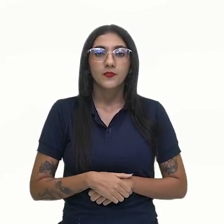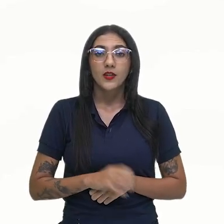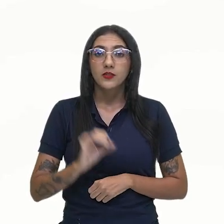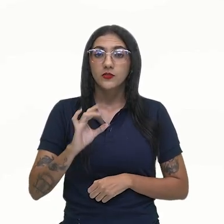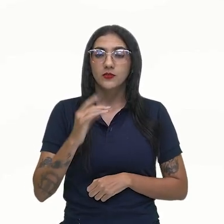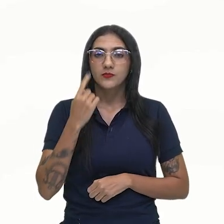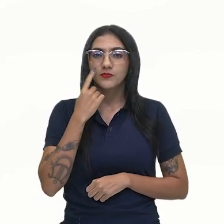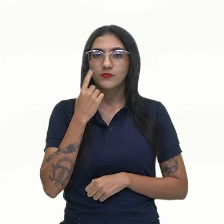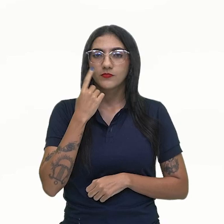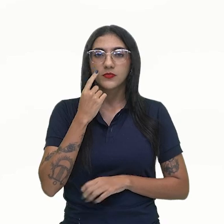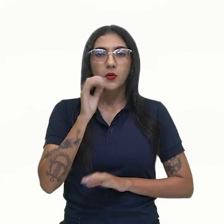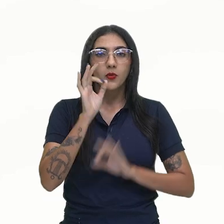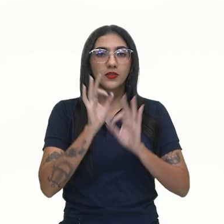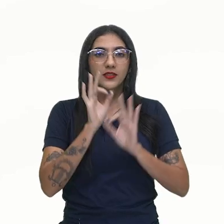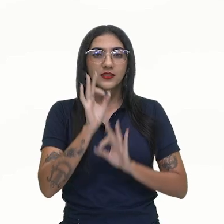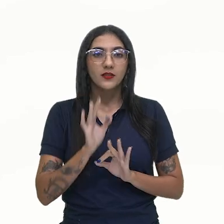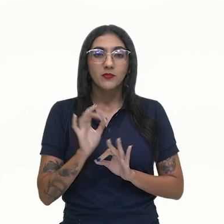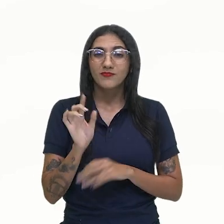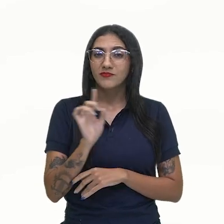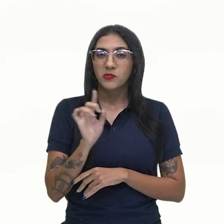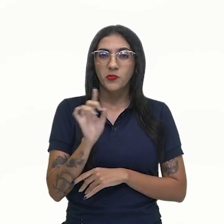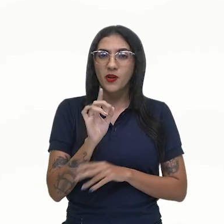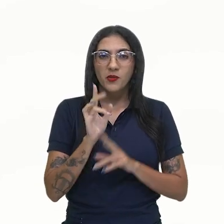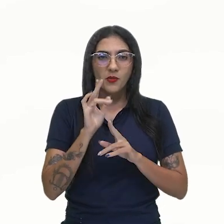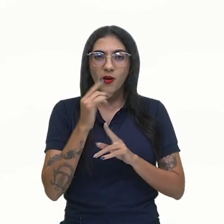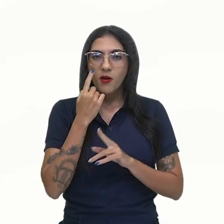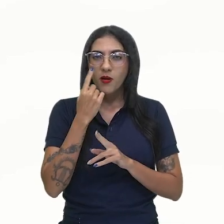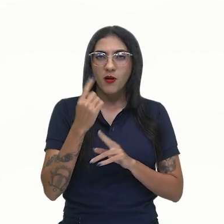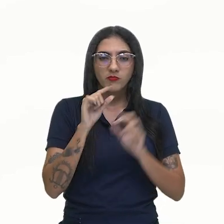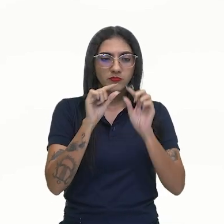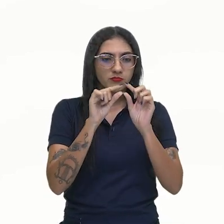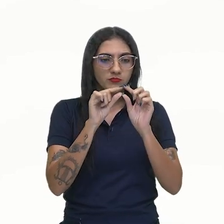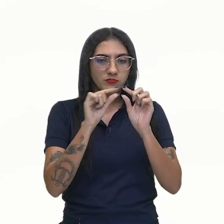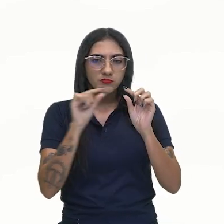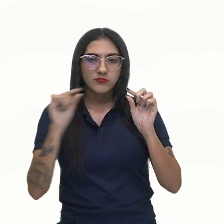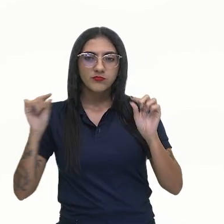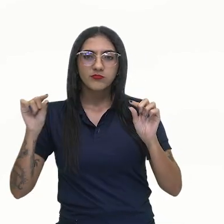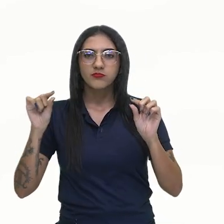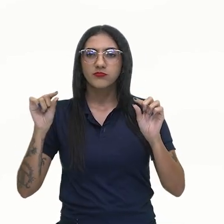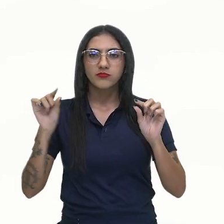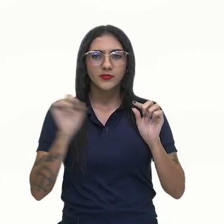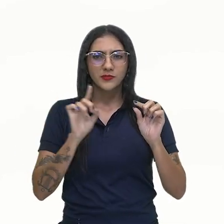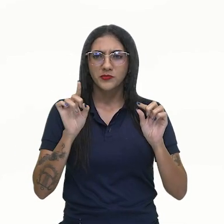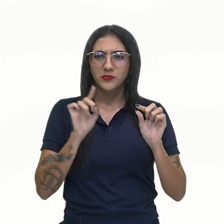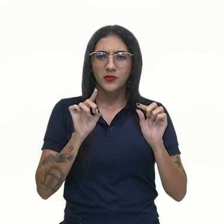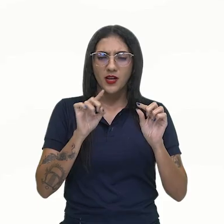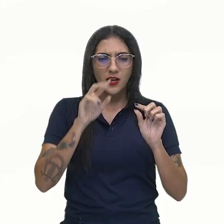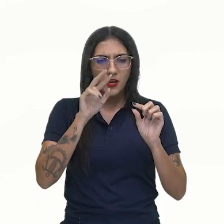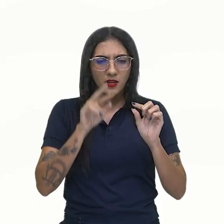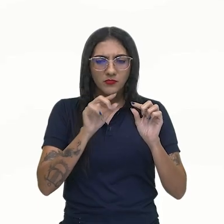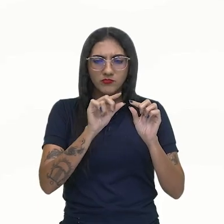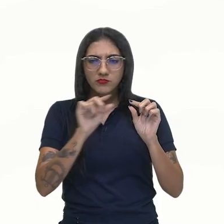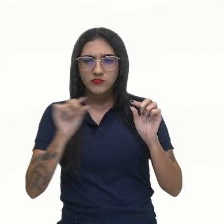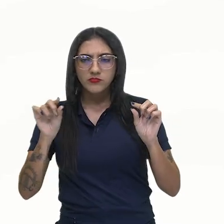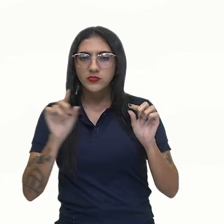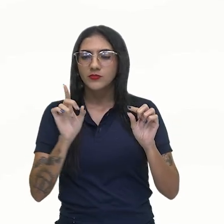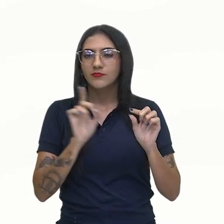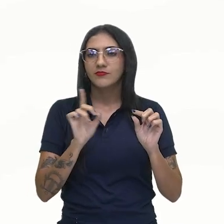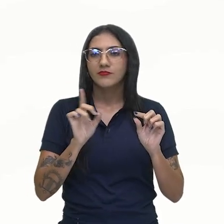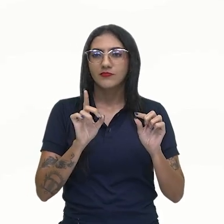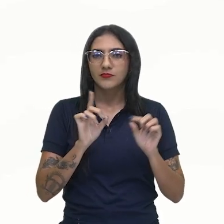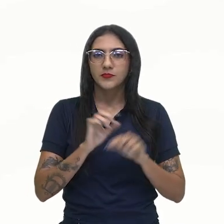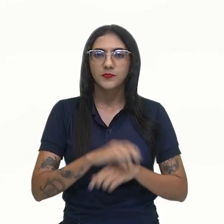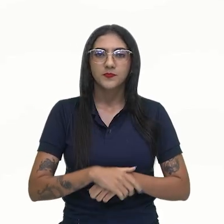a leitura não é assim como eu estou mostrando para vocês. Não é nesse sentido a leitura. A leitura vai ser